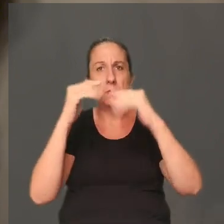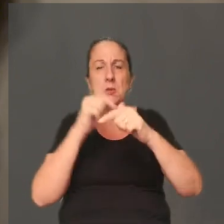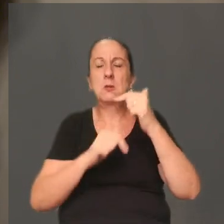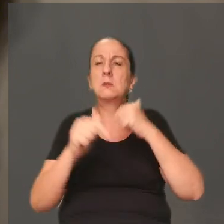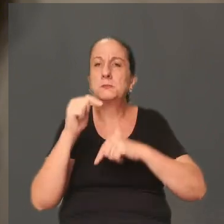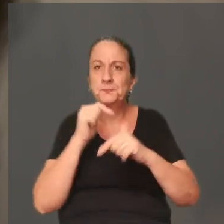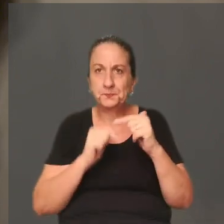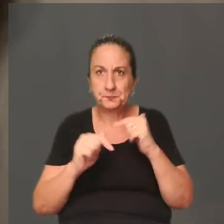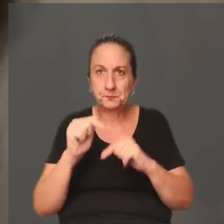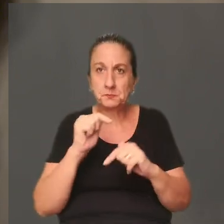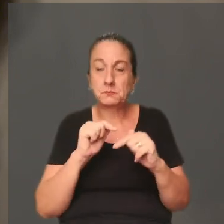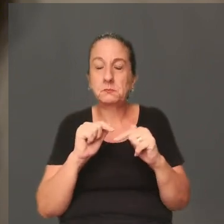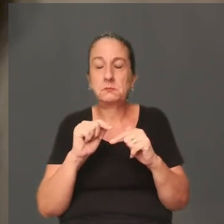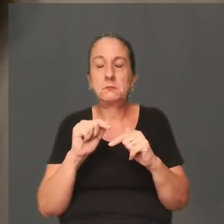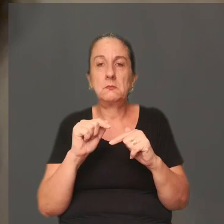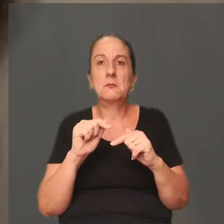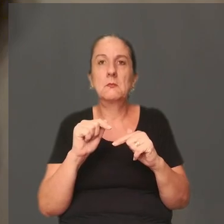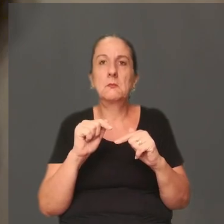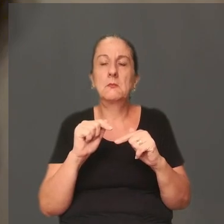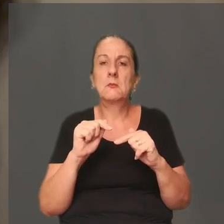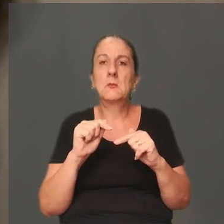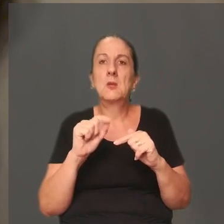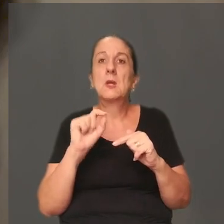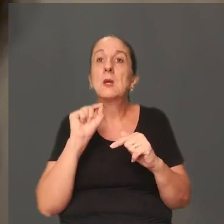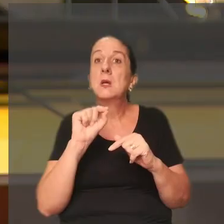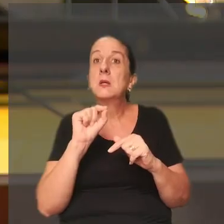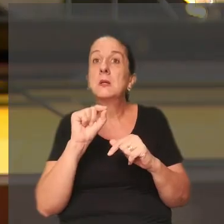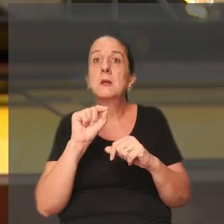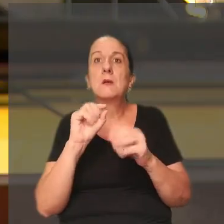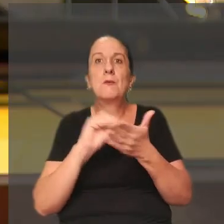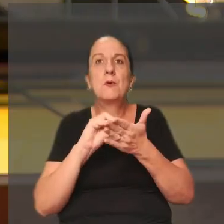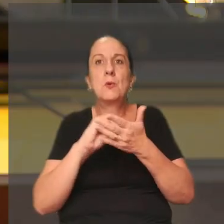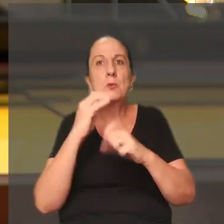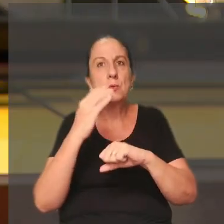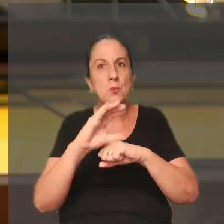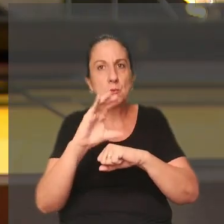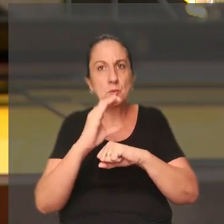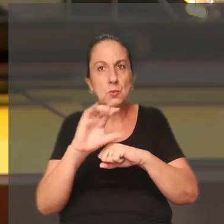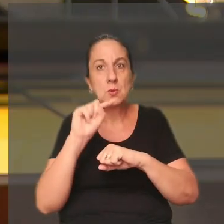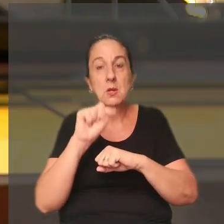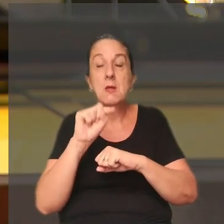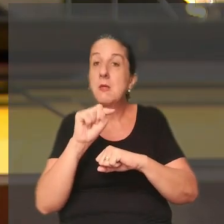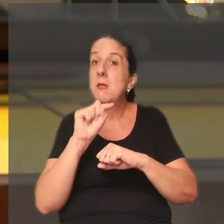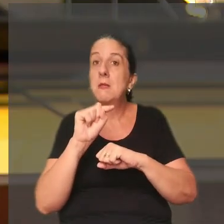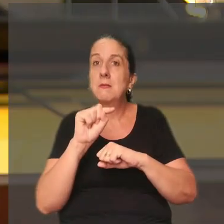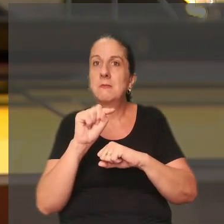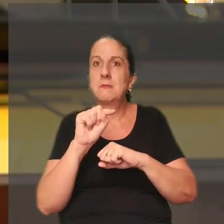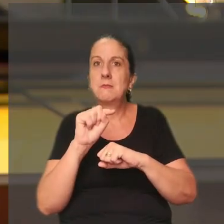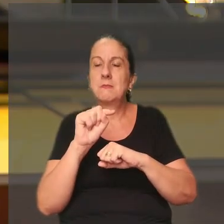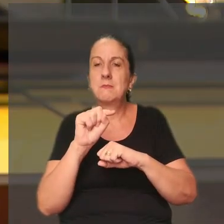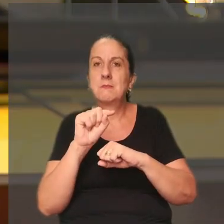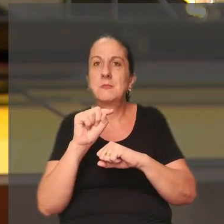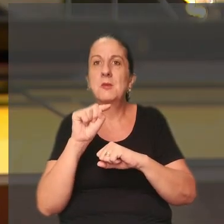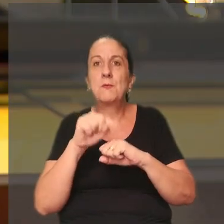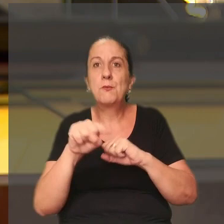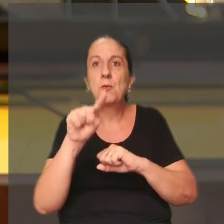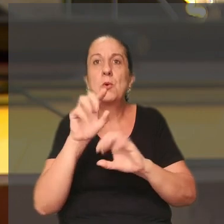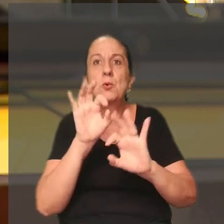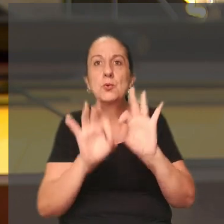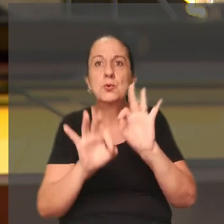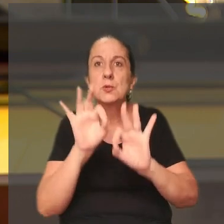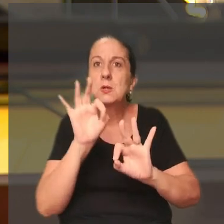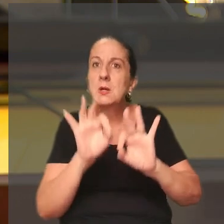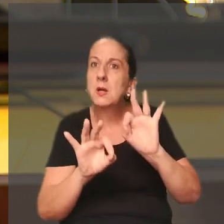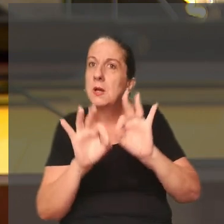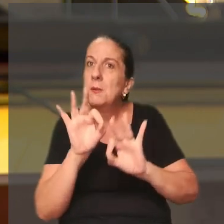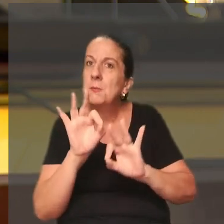Trabalho, felizmente, suscitou um incidente de inconstitucionalidade desse dispositivo. E foi